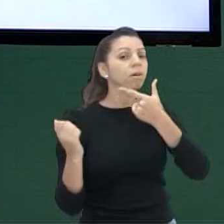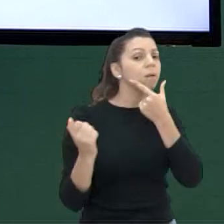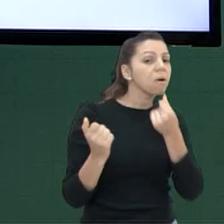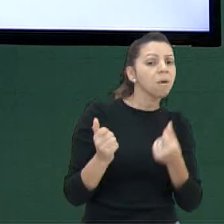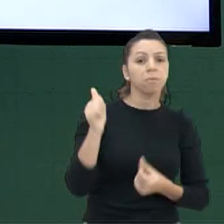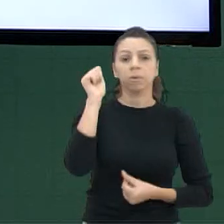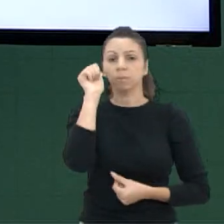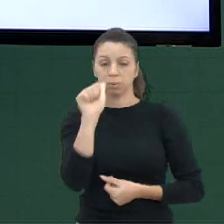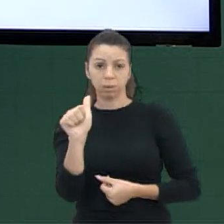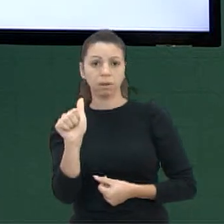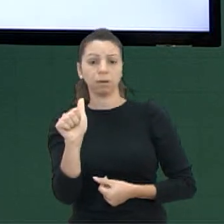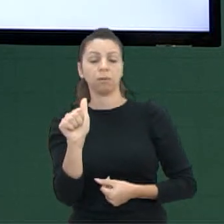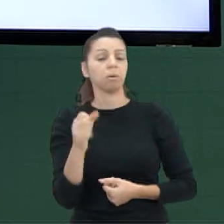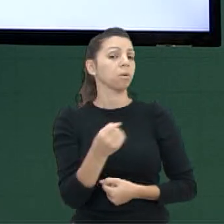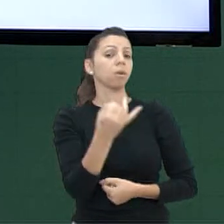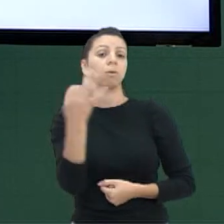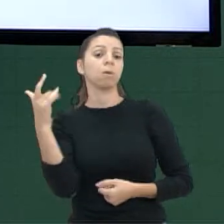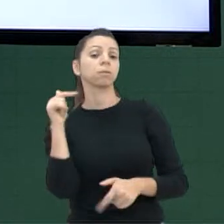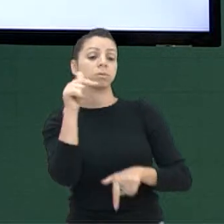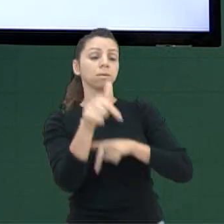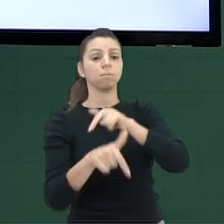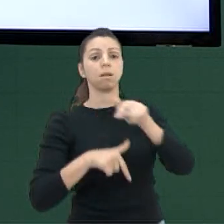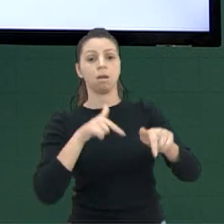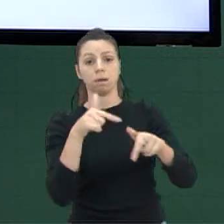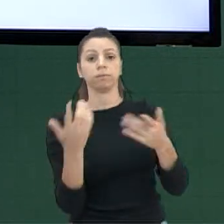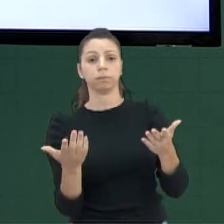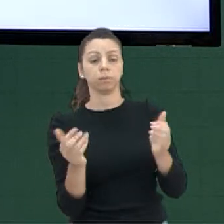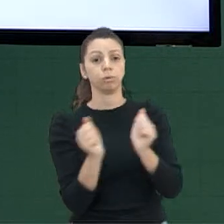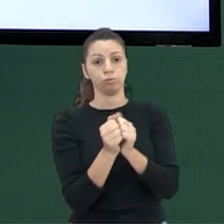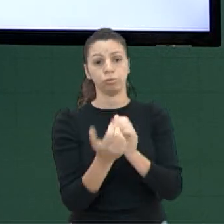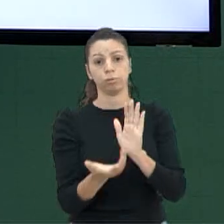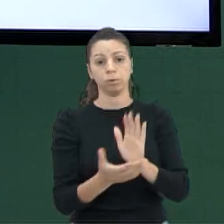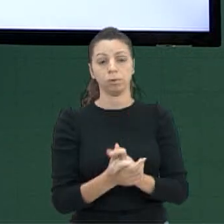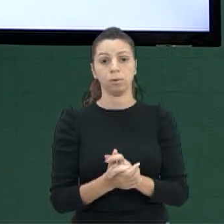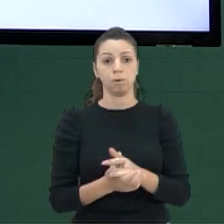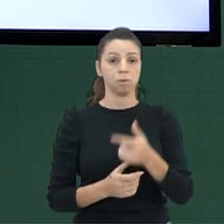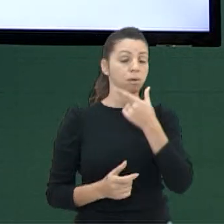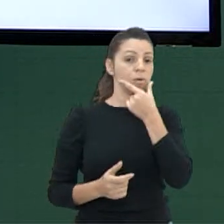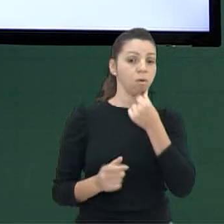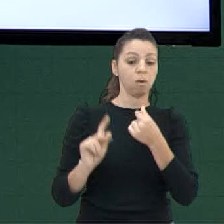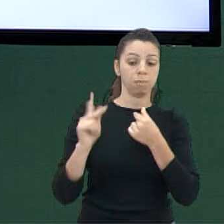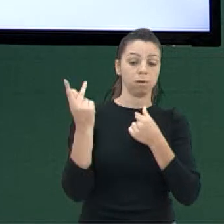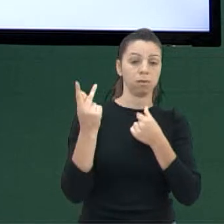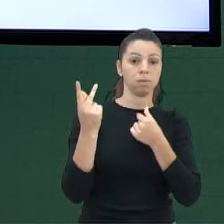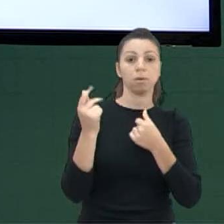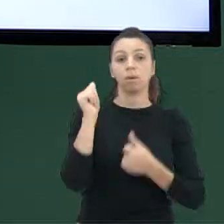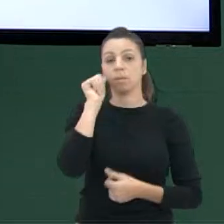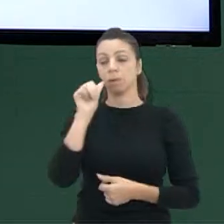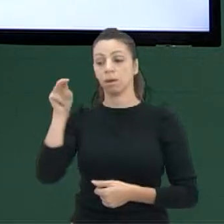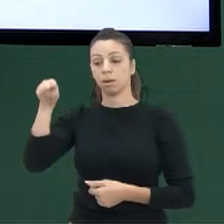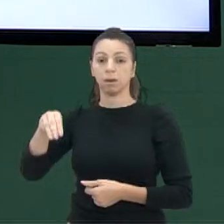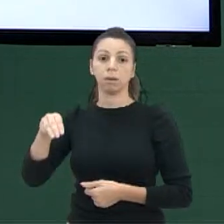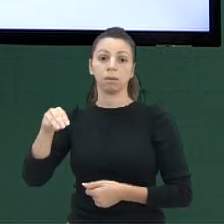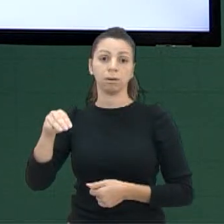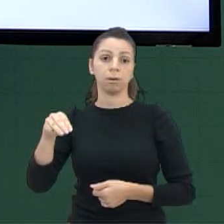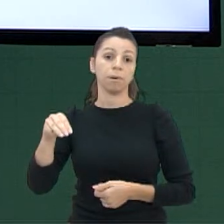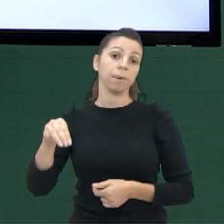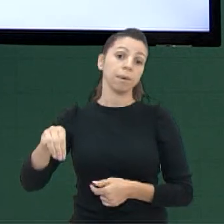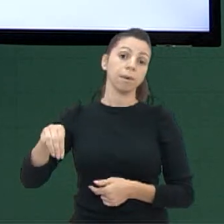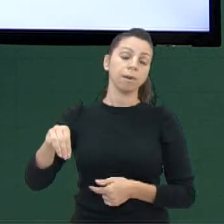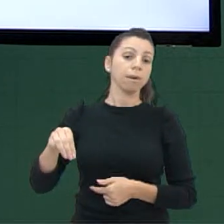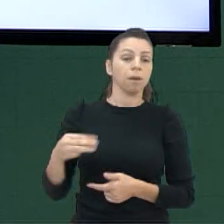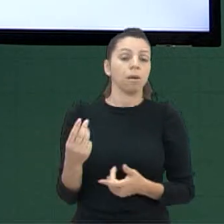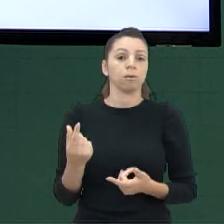homens e mulheres, quantos que trabalhavam? Então, homens eram H, mulheres eram M. Por enquanto, eu não tinha o valor